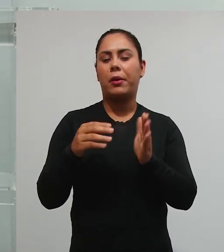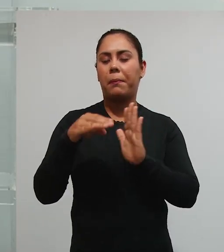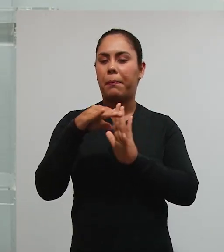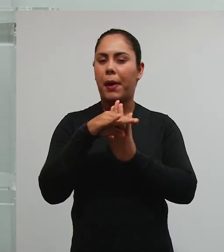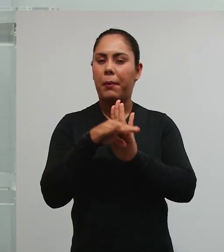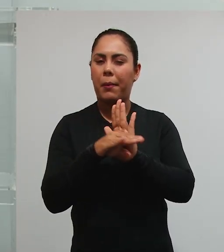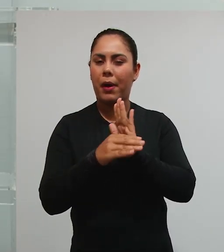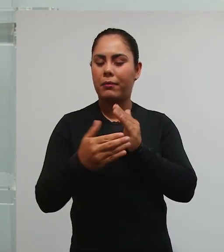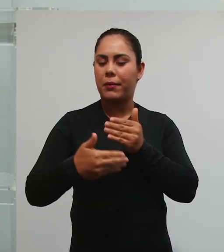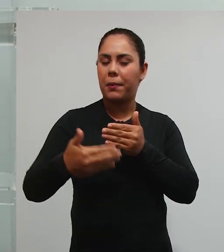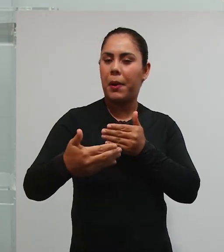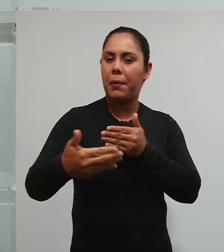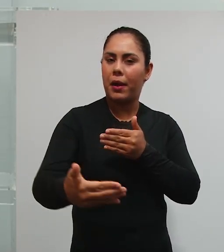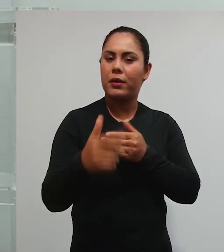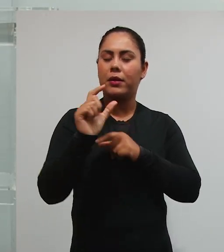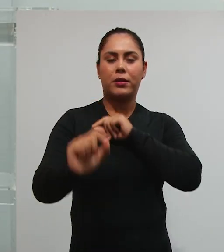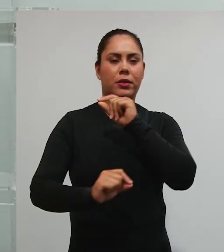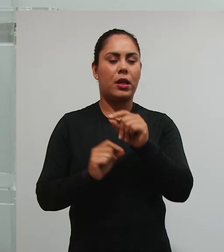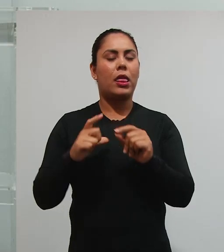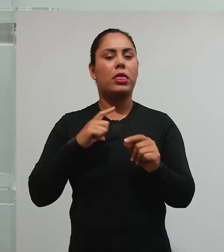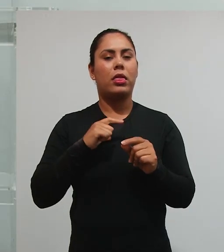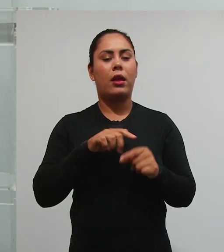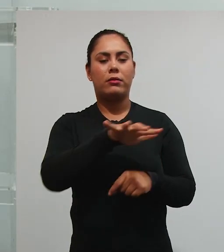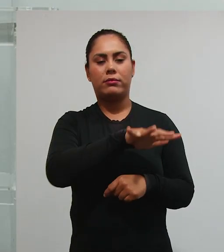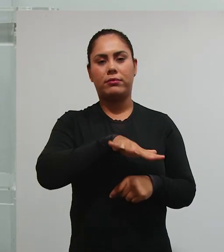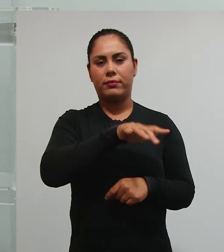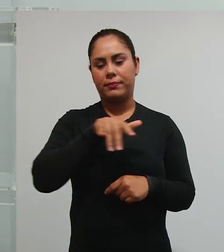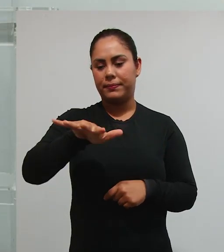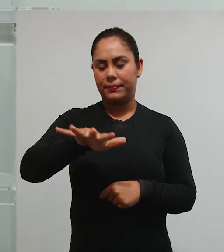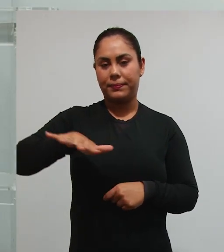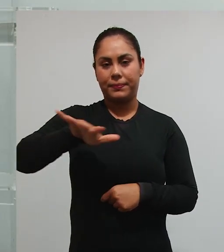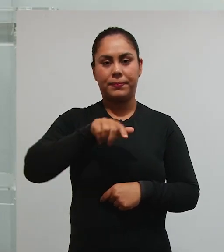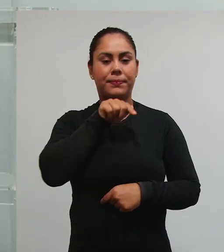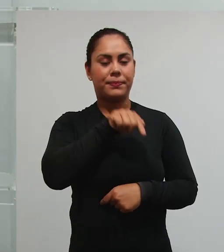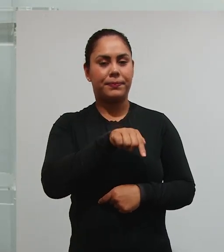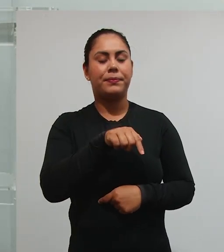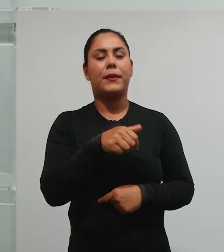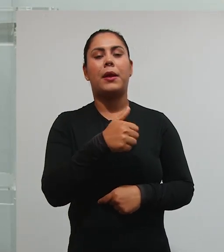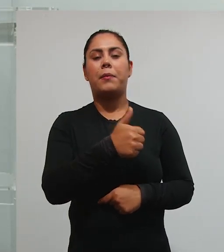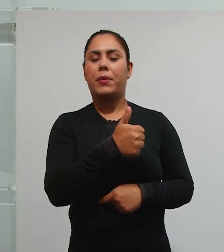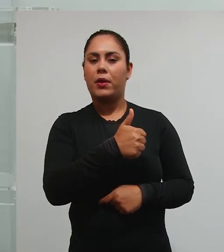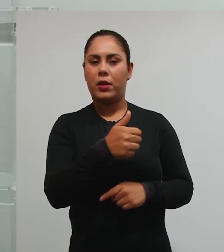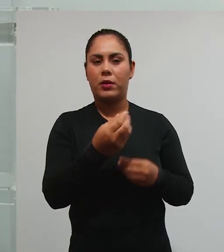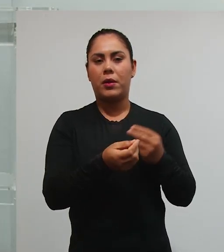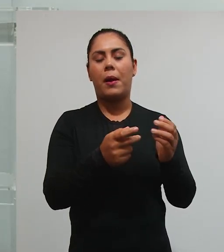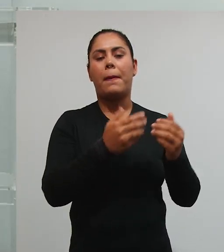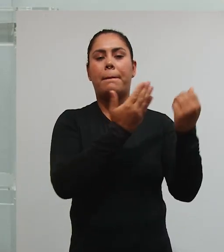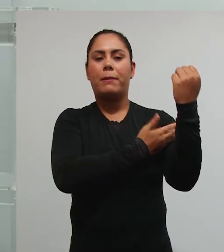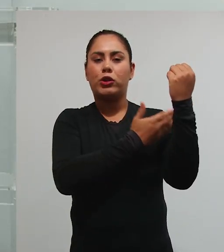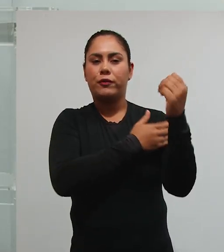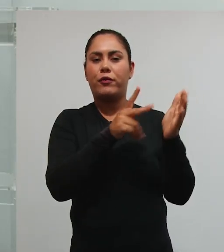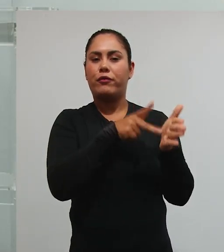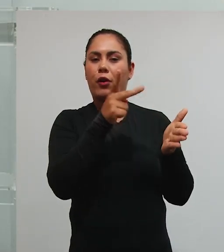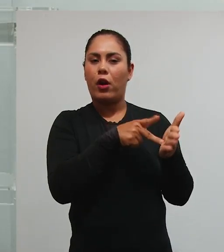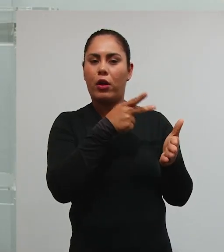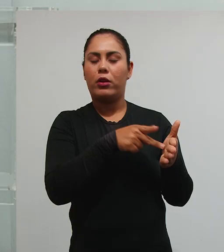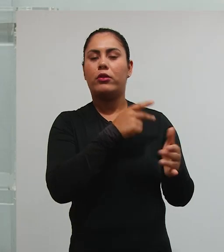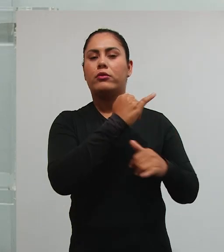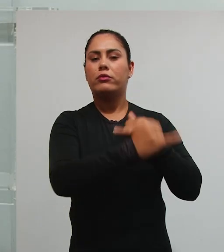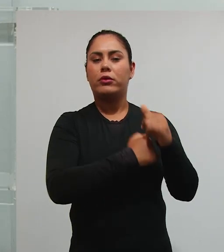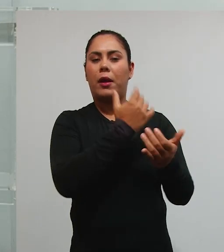essa sequência de atividades, elas têm 2 espaços de execução. A portfólio digital, onde